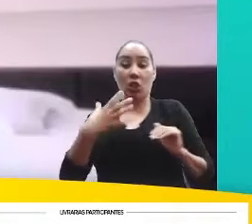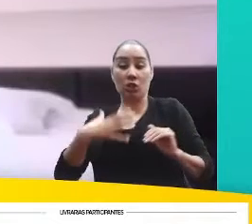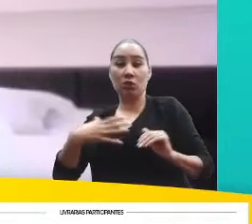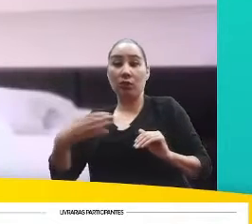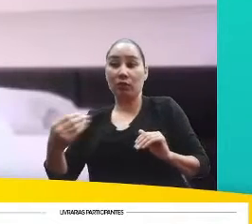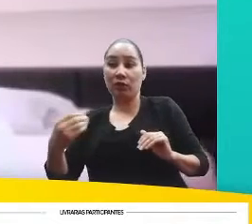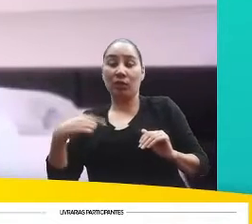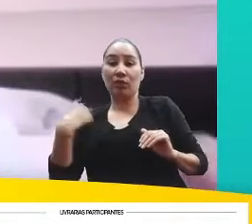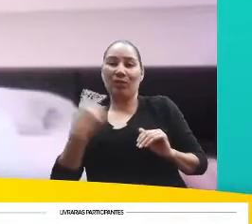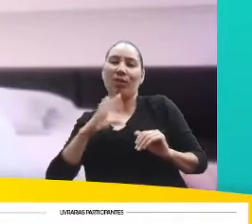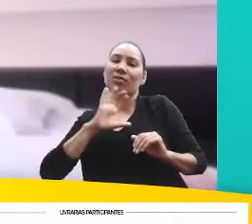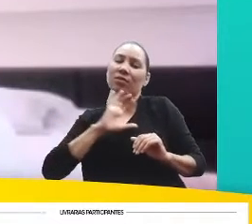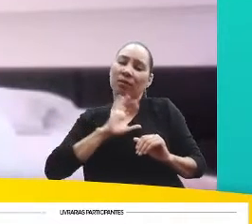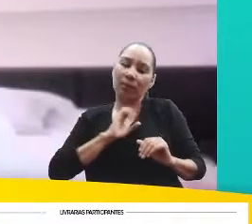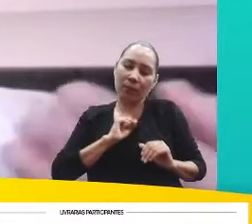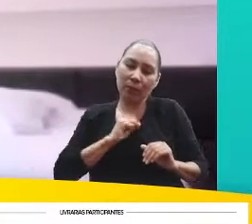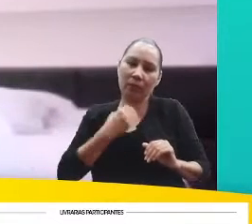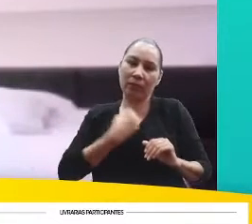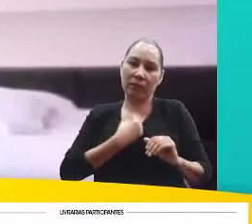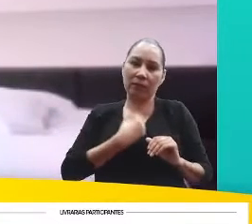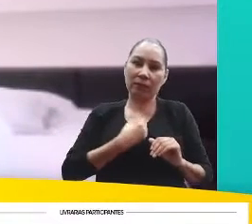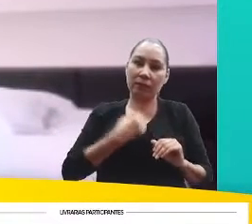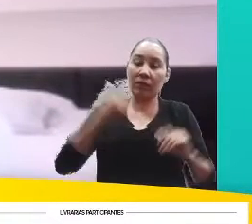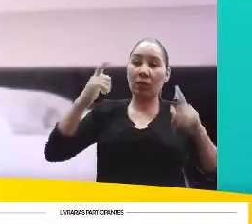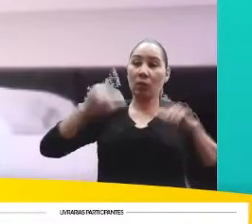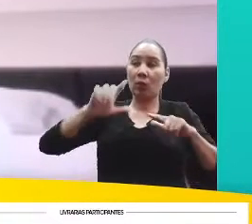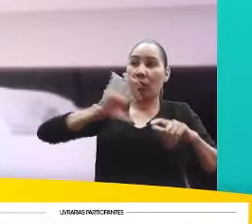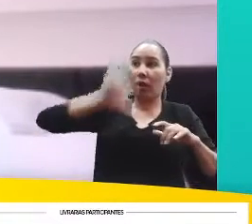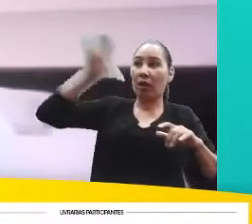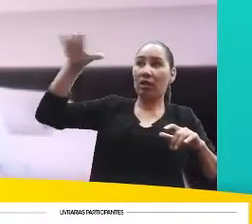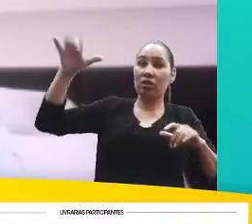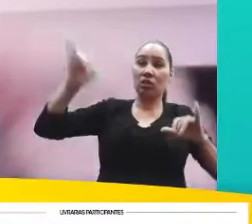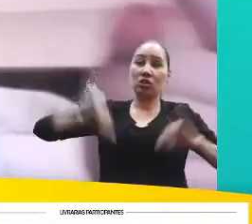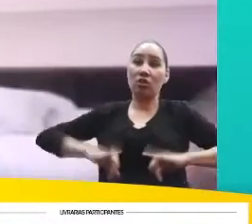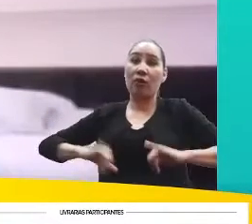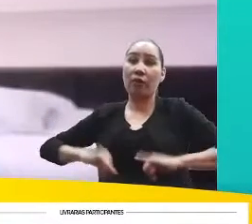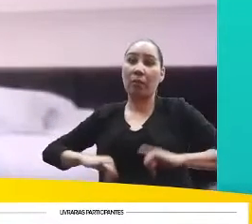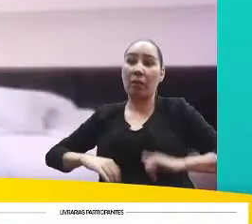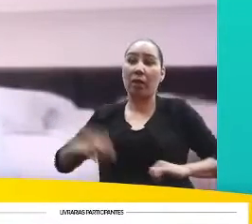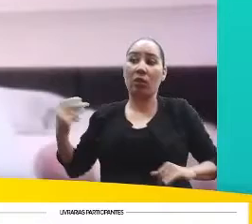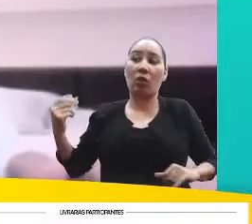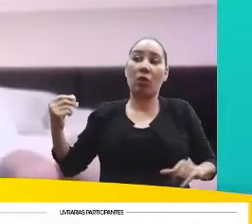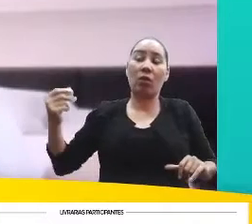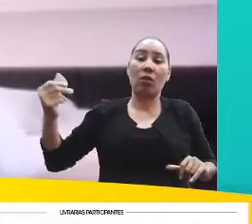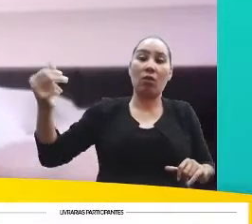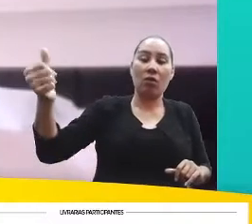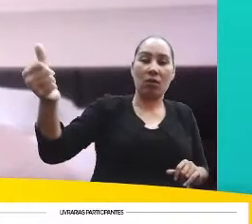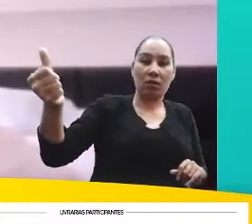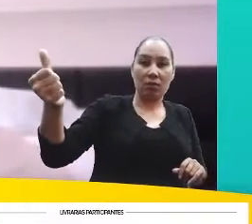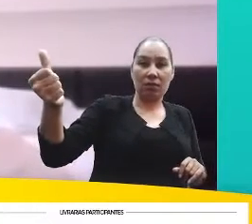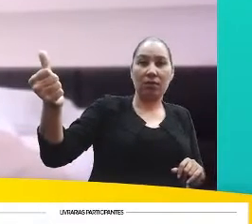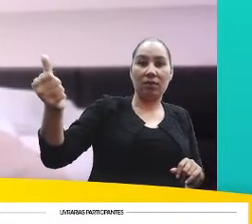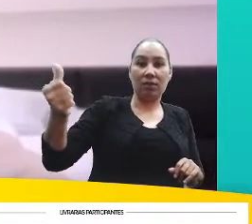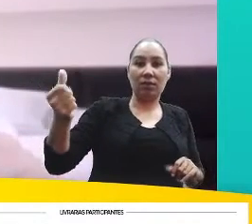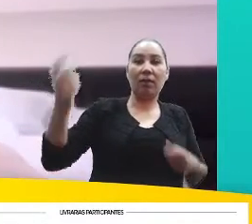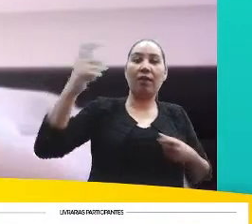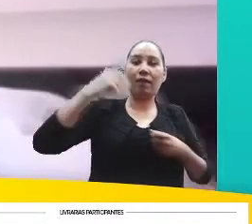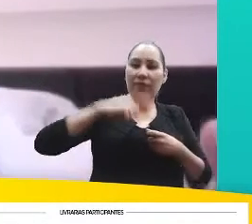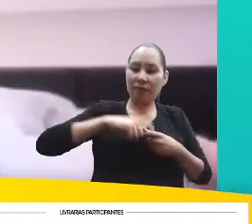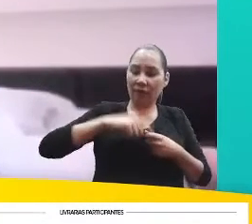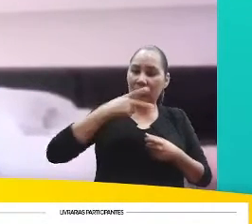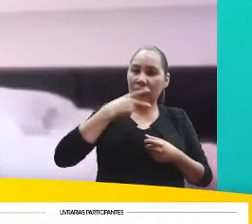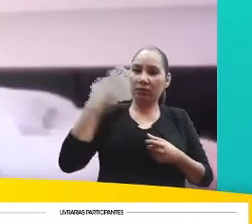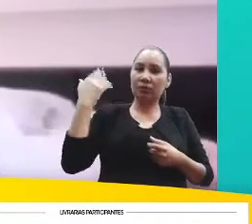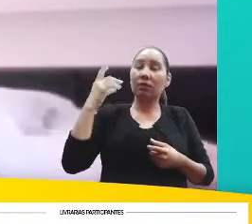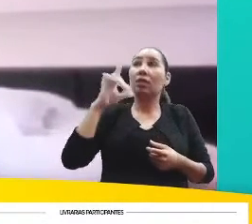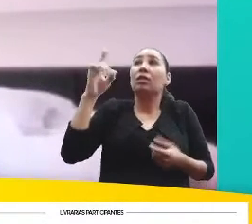nosso amor, o amor da nossa vida vai para um lugar de sofrimento eterno. E aí então volta de novo, Bruno, a questão inicial: que